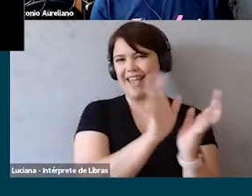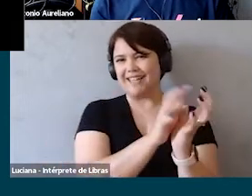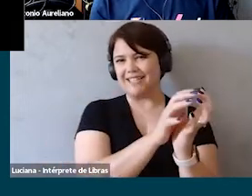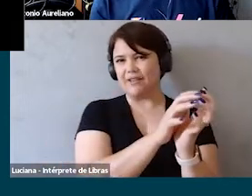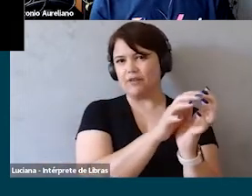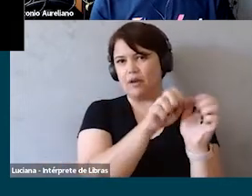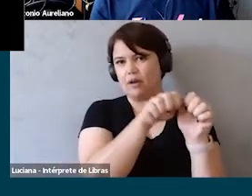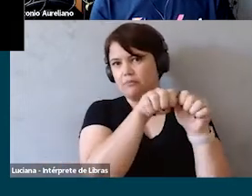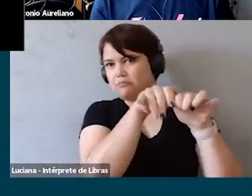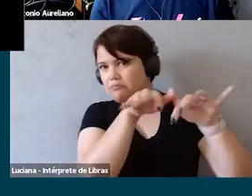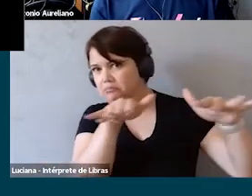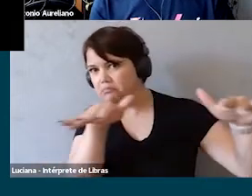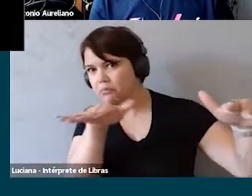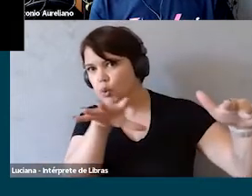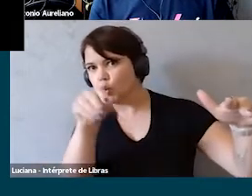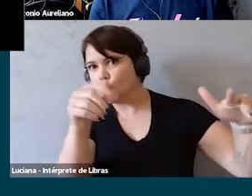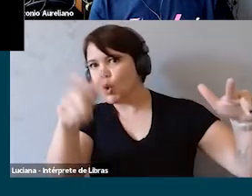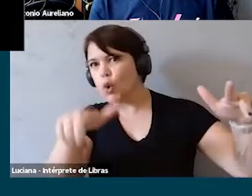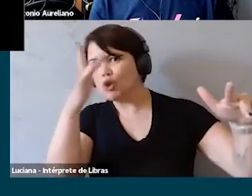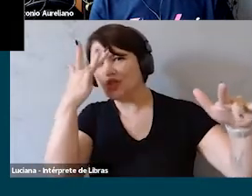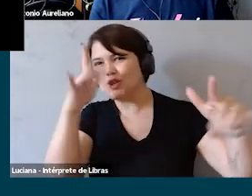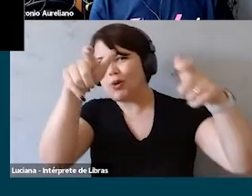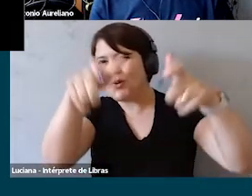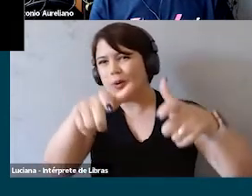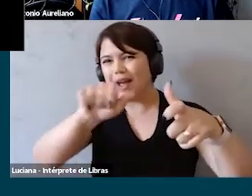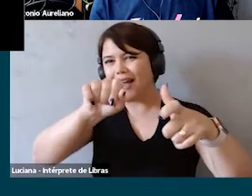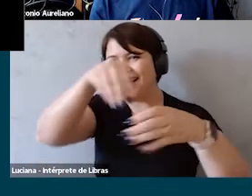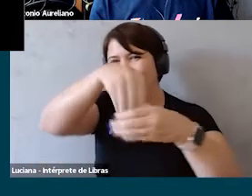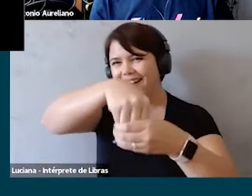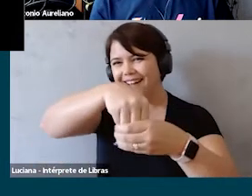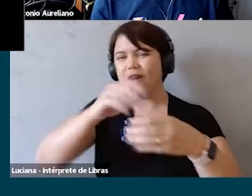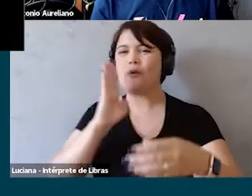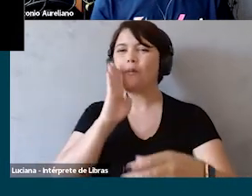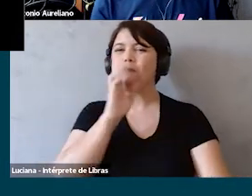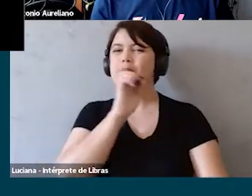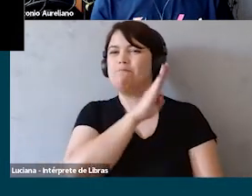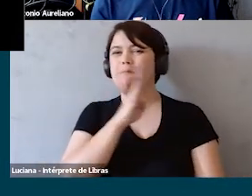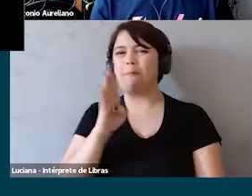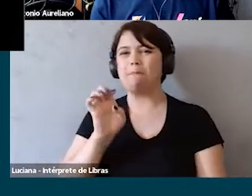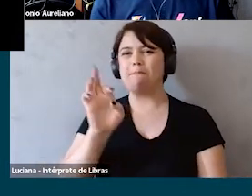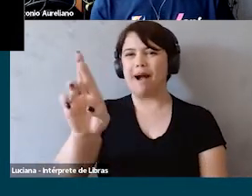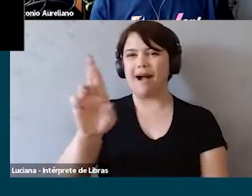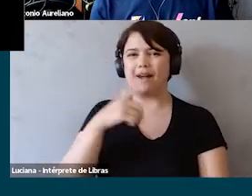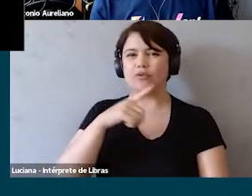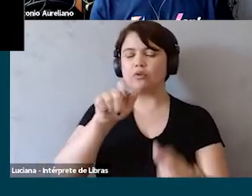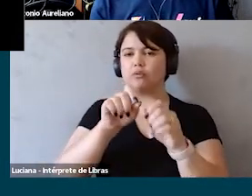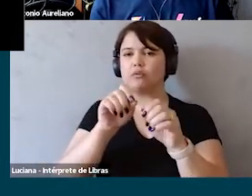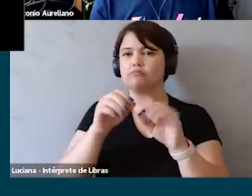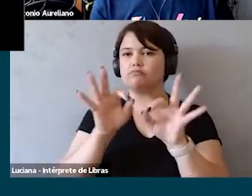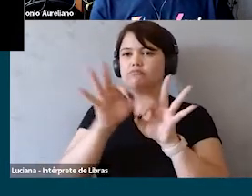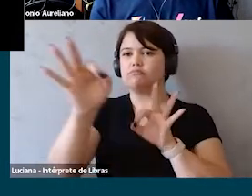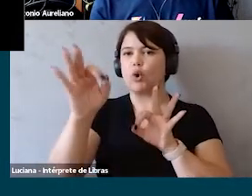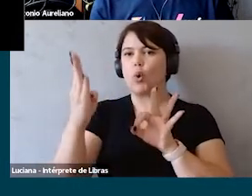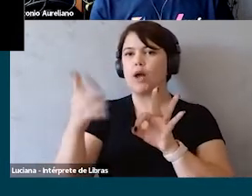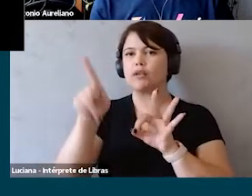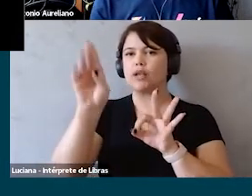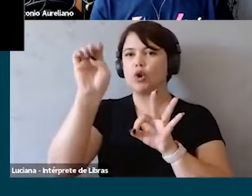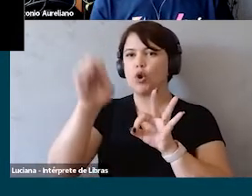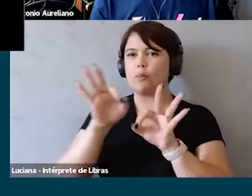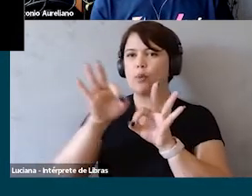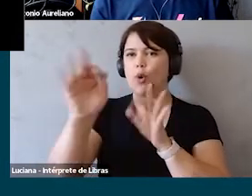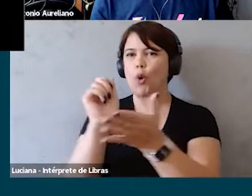Recife, e esse aqui é o encadeamento econômico do bar onde se concentra, que é o Novo Pina de Copacabana. O Novo Pina ele tem a 4 km de